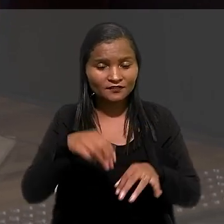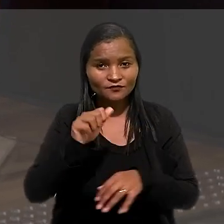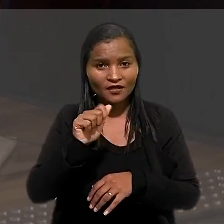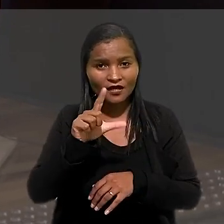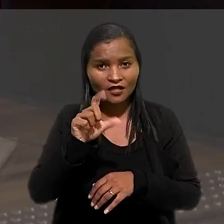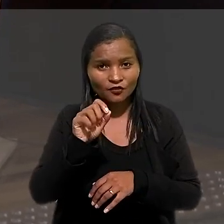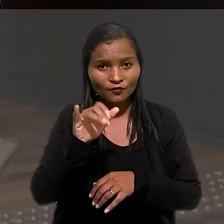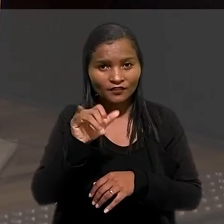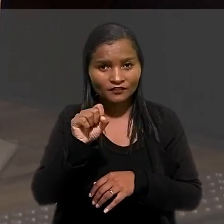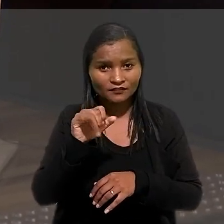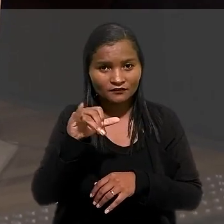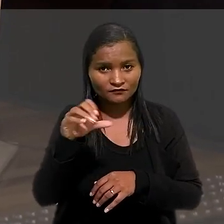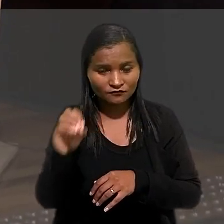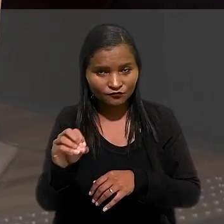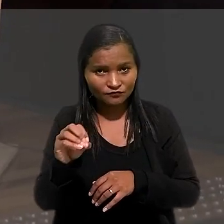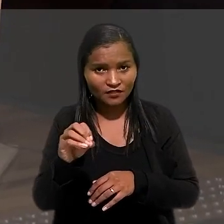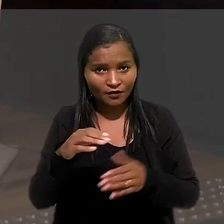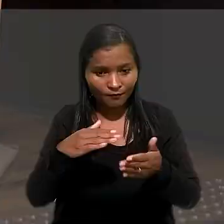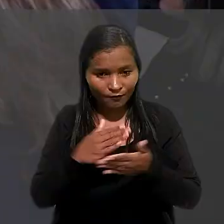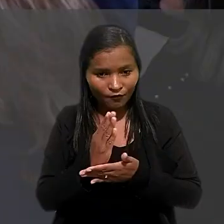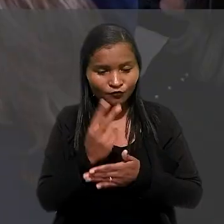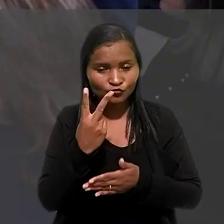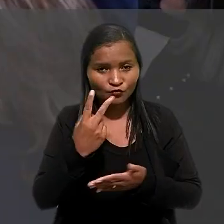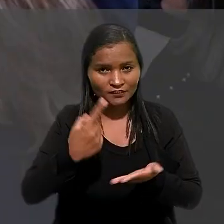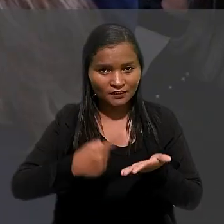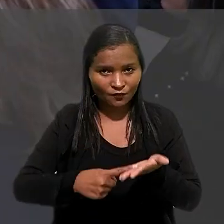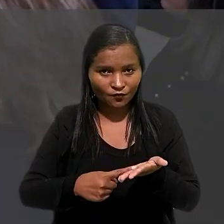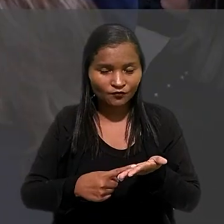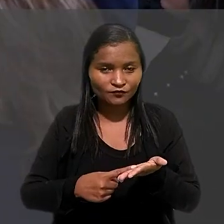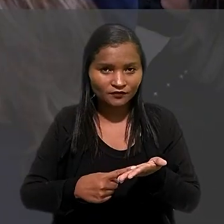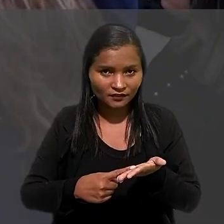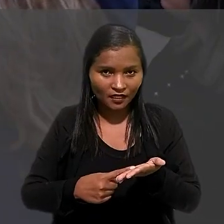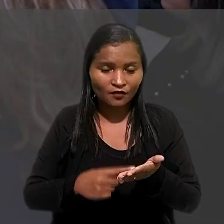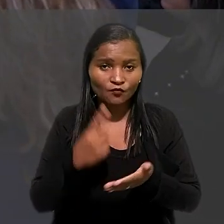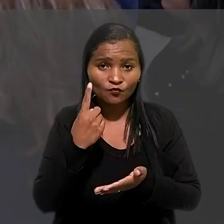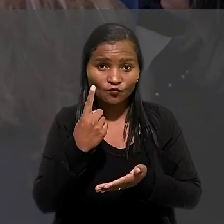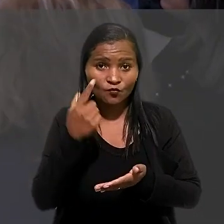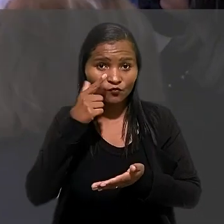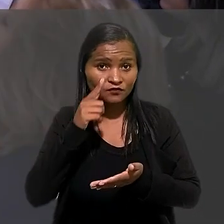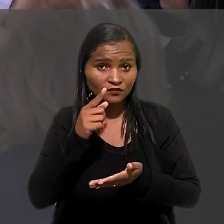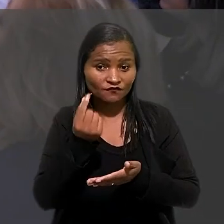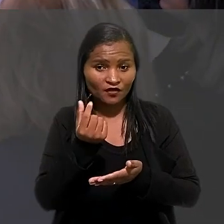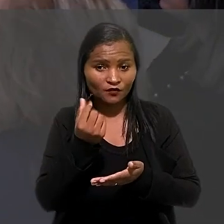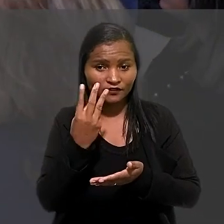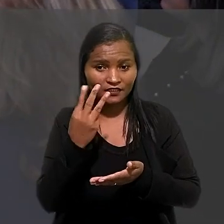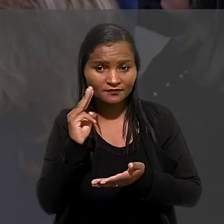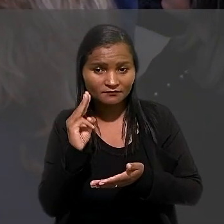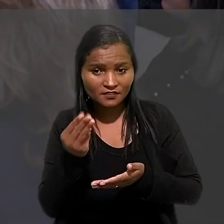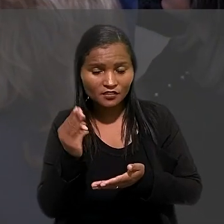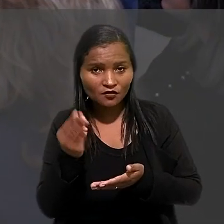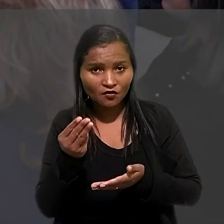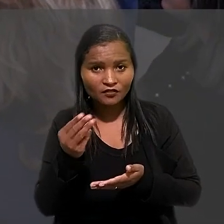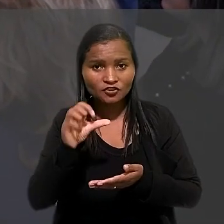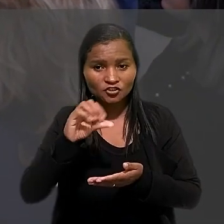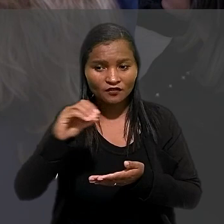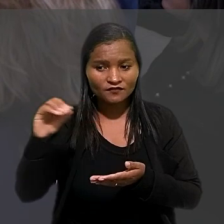da Justiça do Trabalho, ministro Aloísio Corrêa da Veiga, homologou 2 acordos. Um deles alcançou o valor de R$